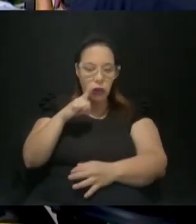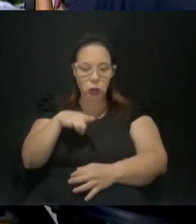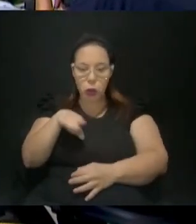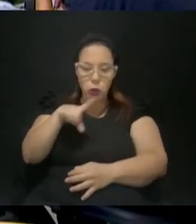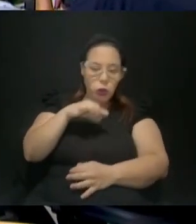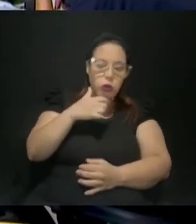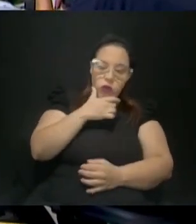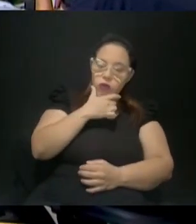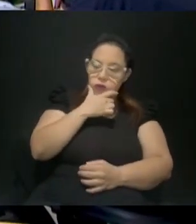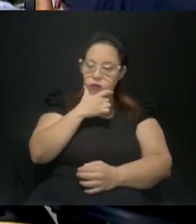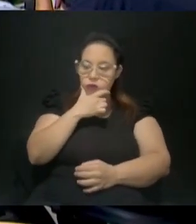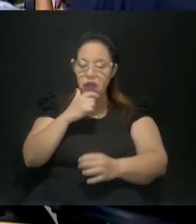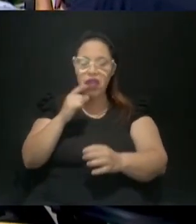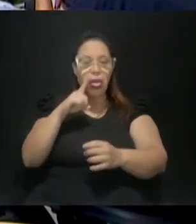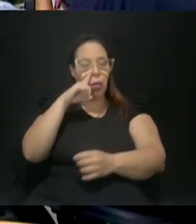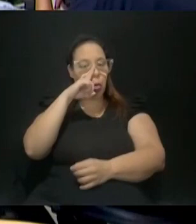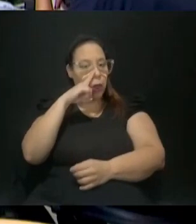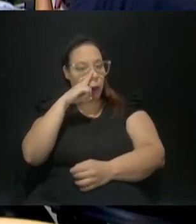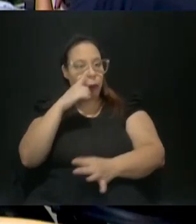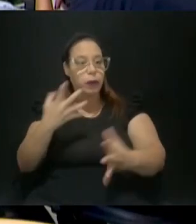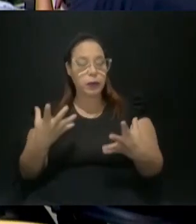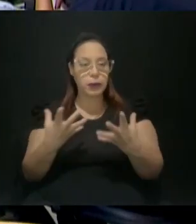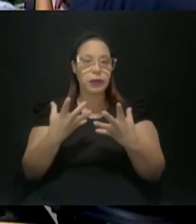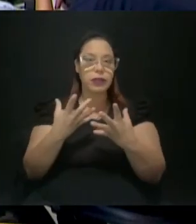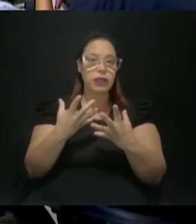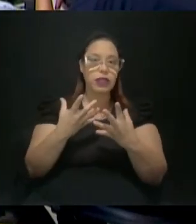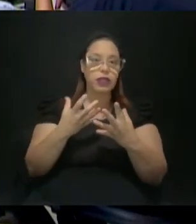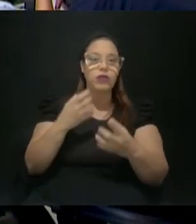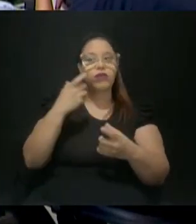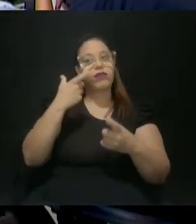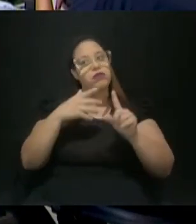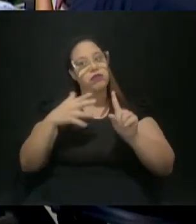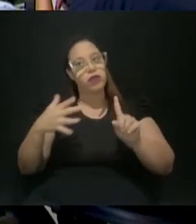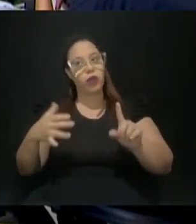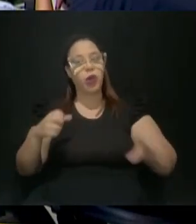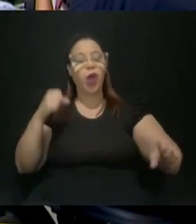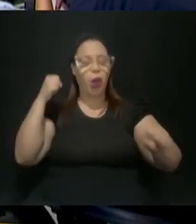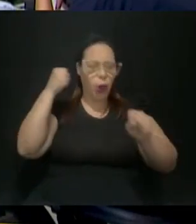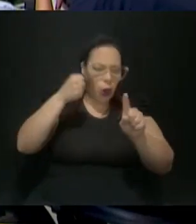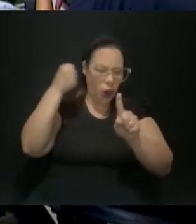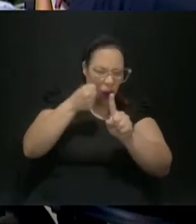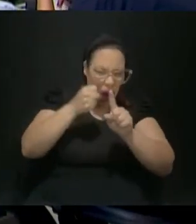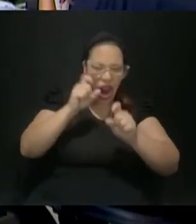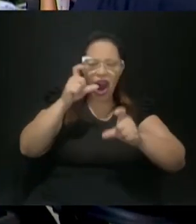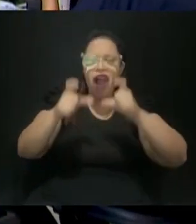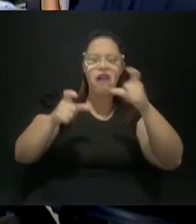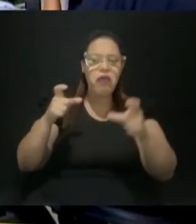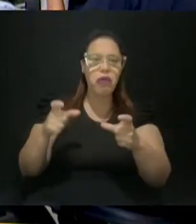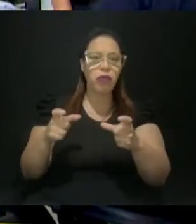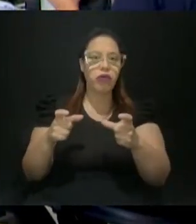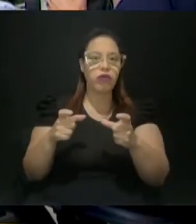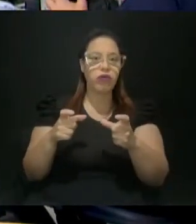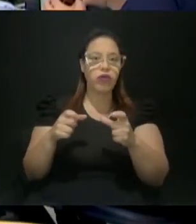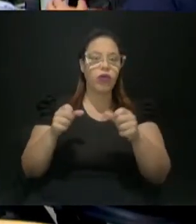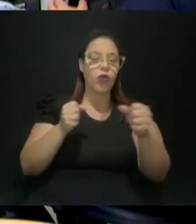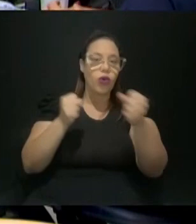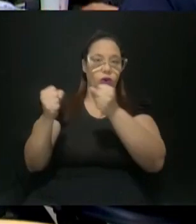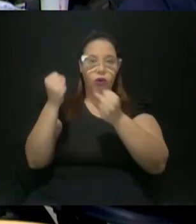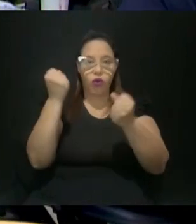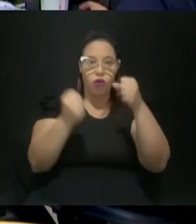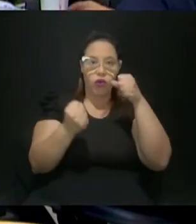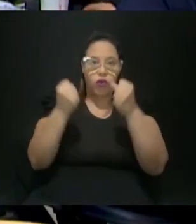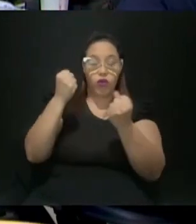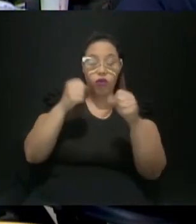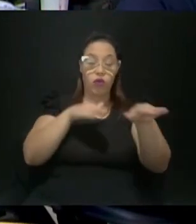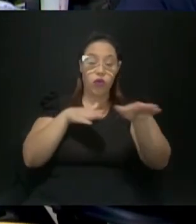os riscos que ela está correndo, se tem alguma característica do agressor, aonde ele estaria, se estaria com carro, algum tipo de automóvel.